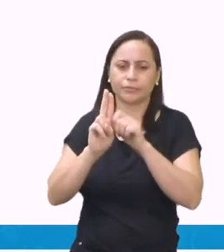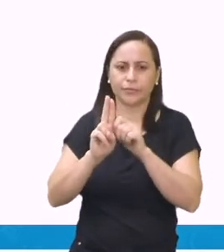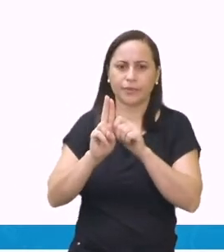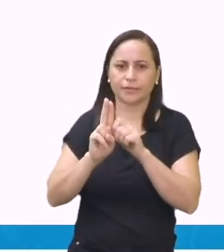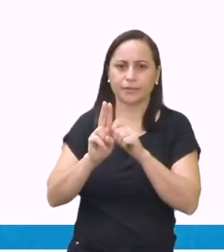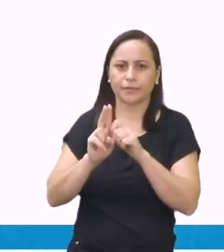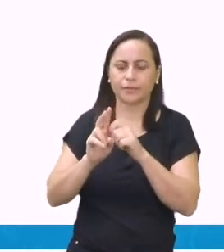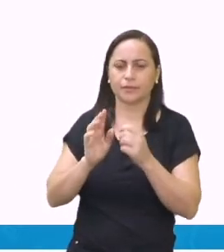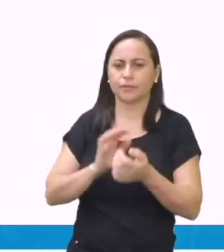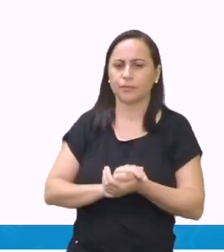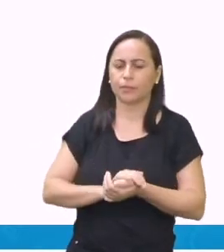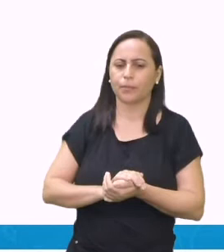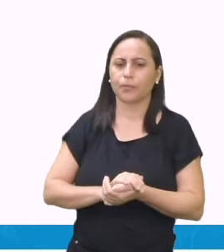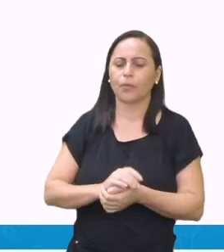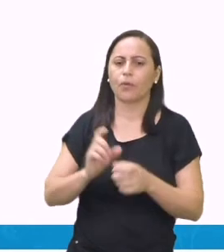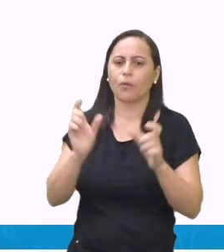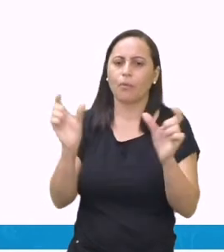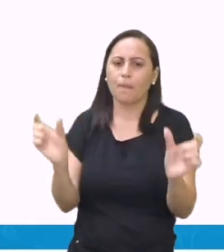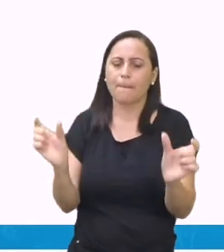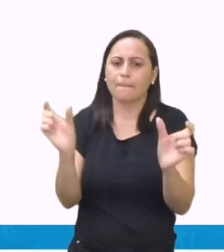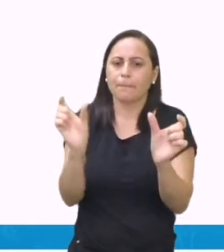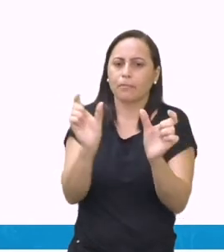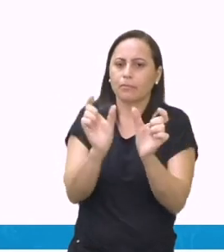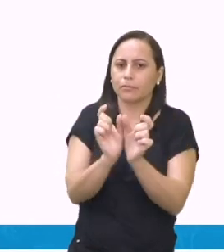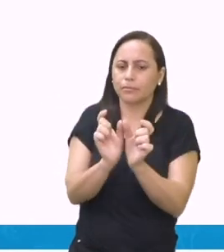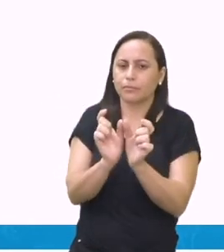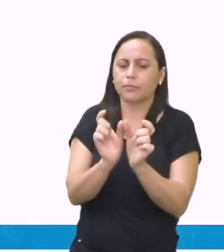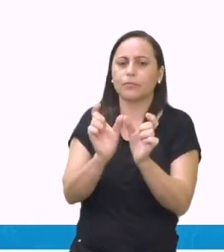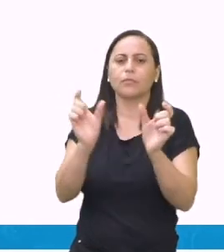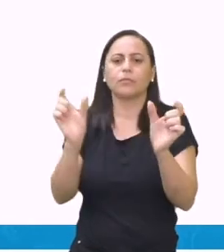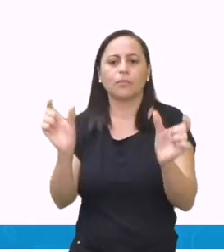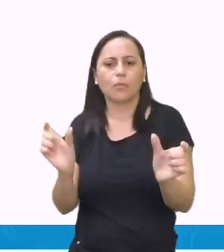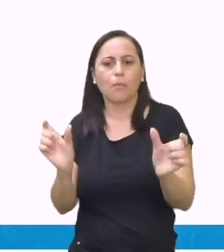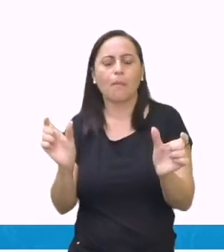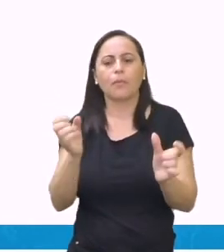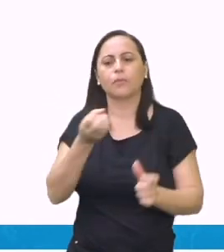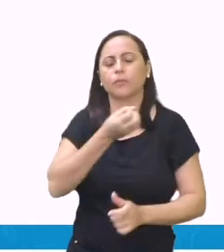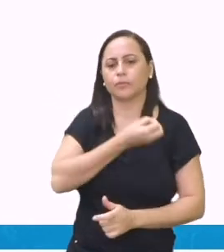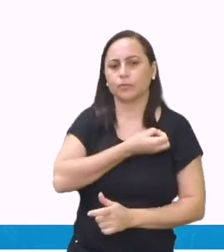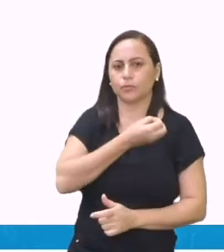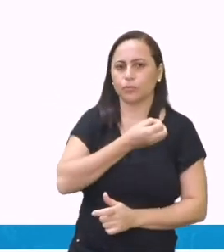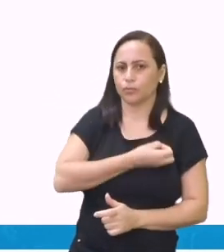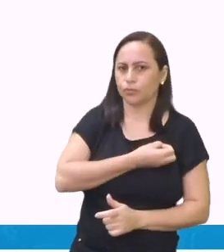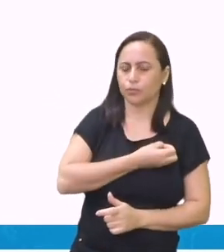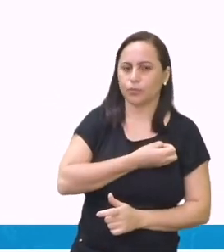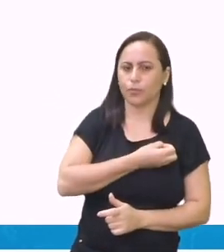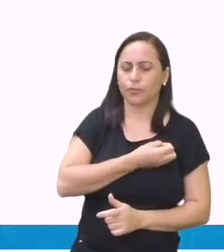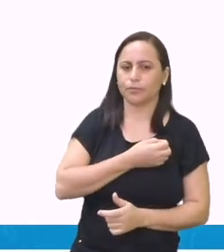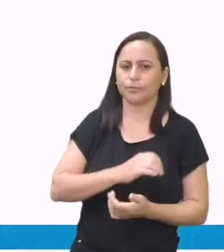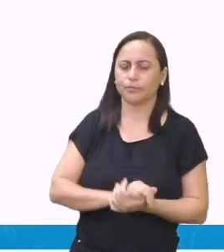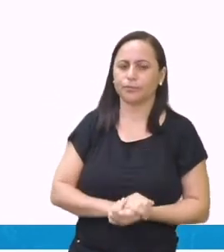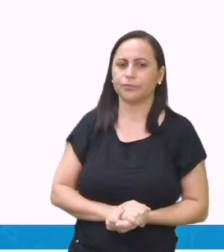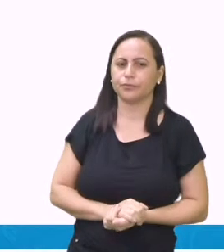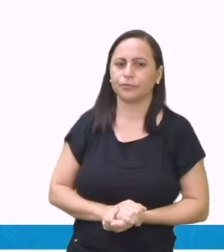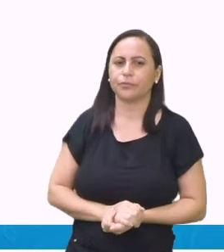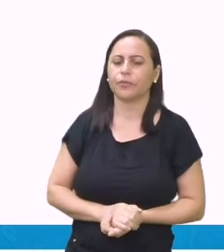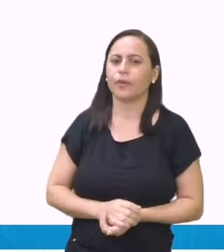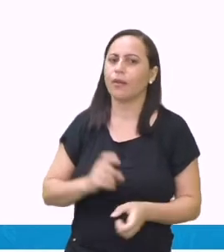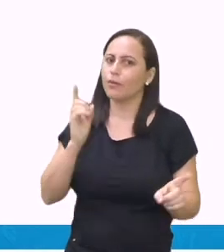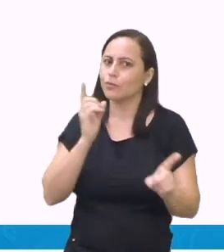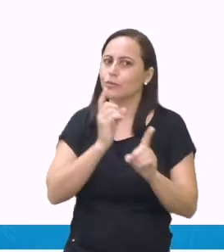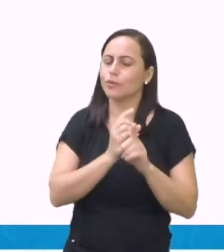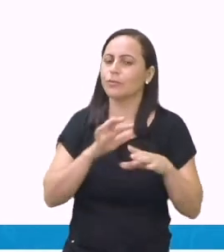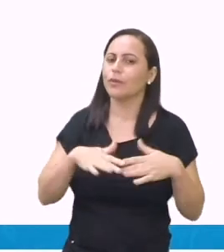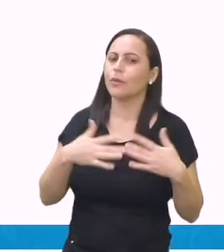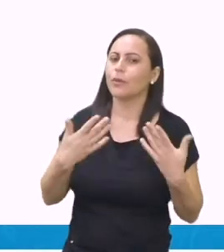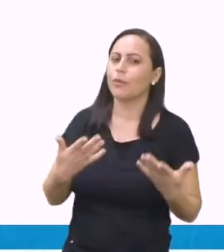uma decomposição, eu separei as ordens desse número. Então, nós vamos compor esse número, vamos descobrir que